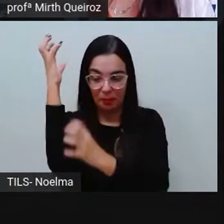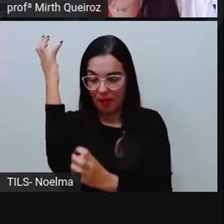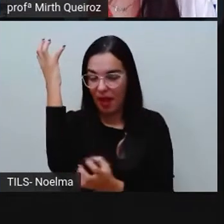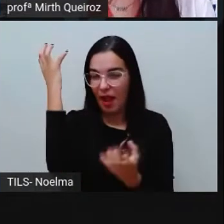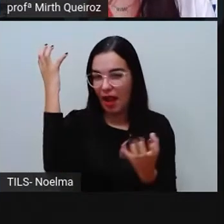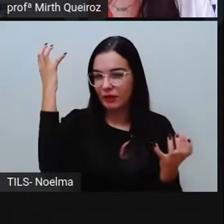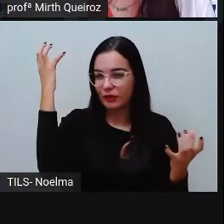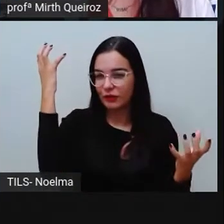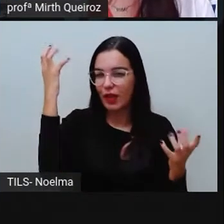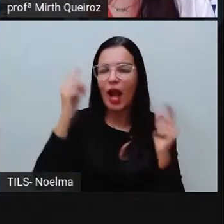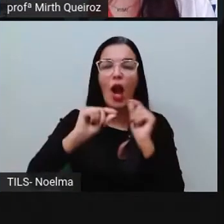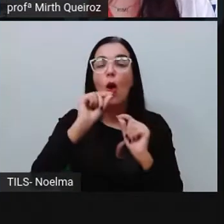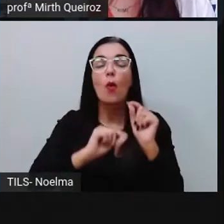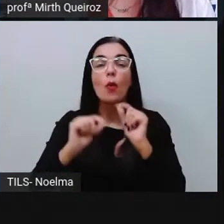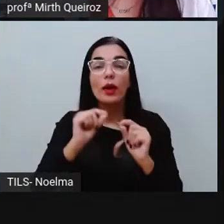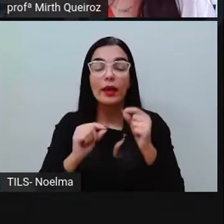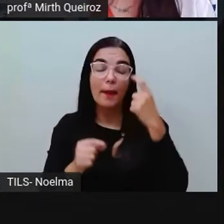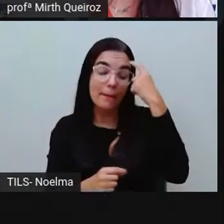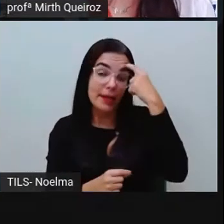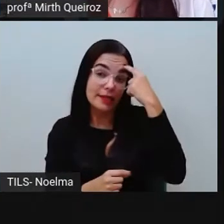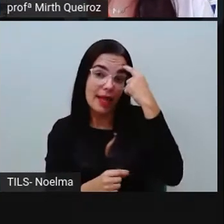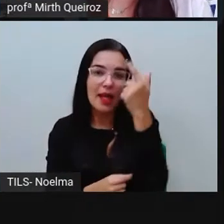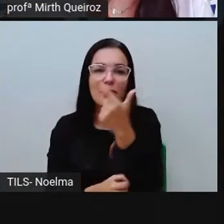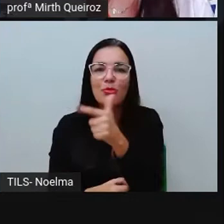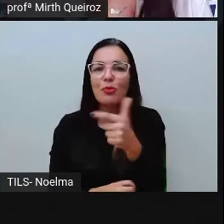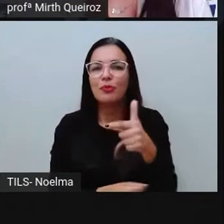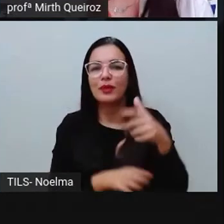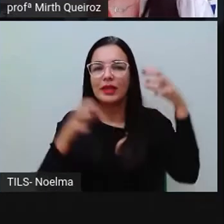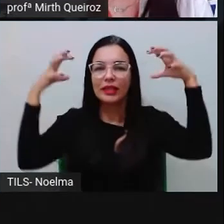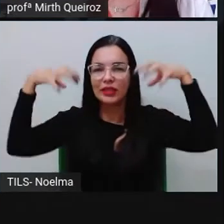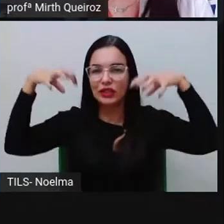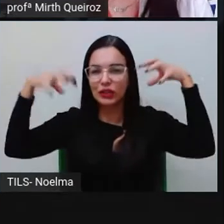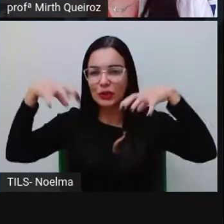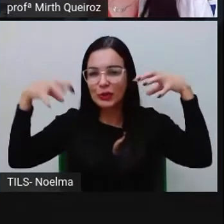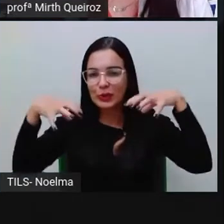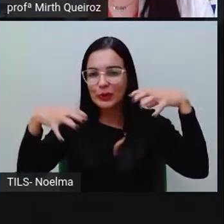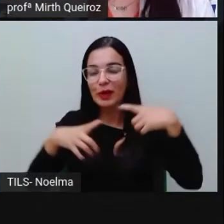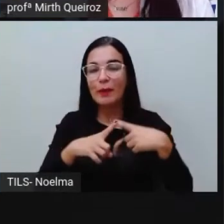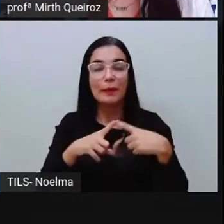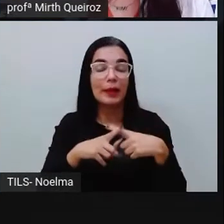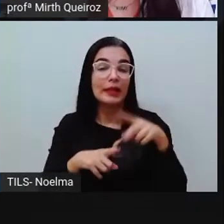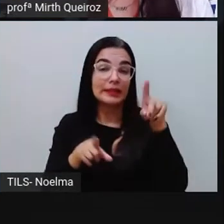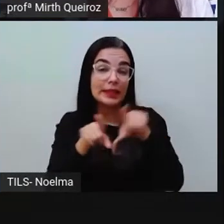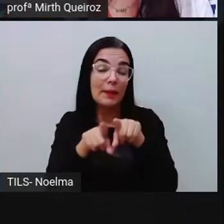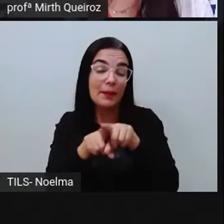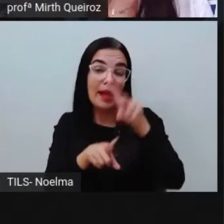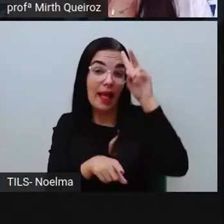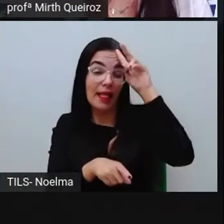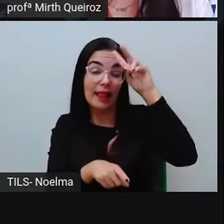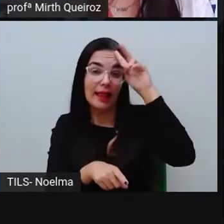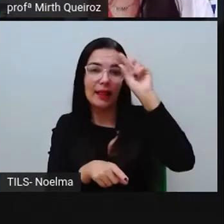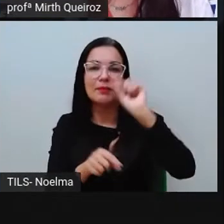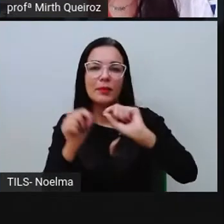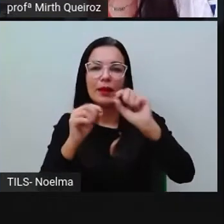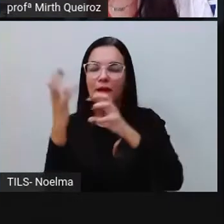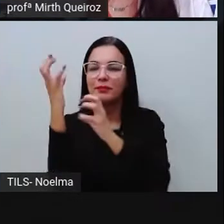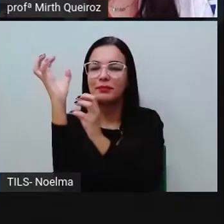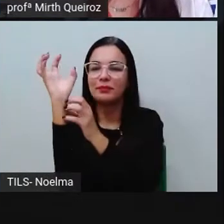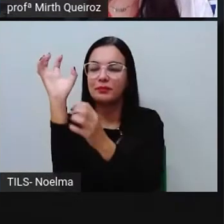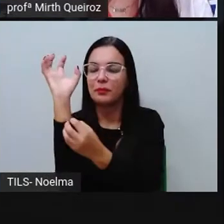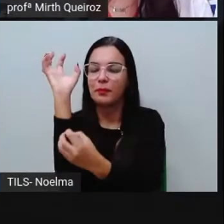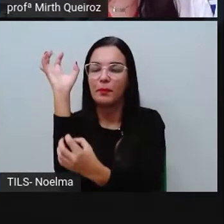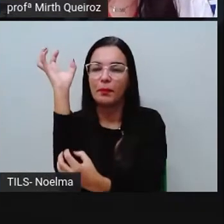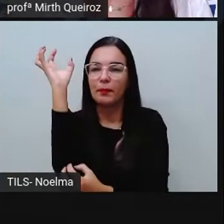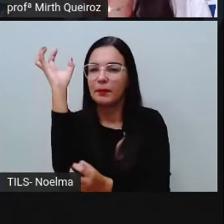né? Que representam aí muito bem o tipo de vegetação presente aí nesse tipo de bioma. Por que o